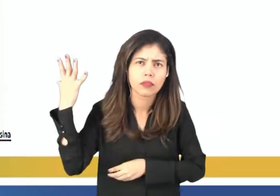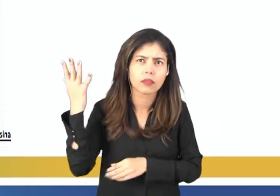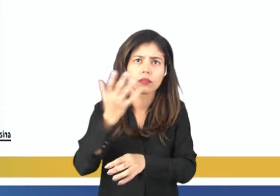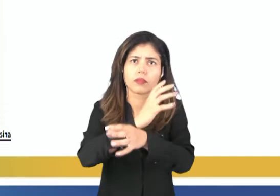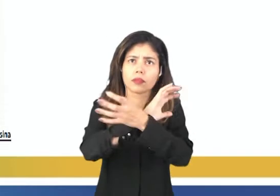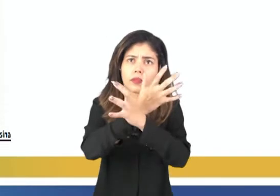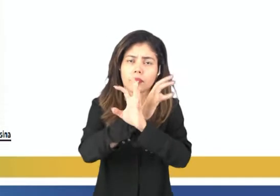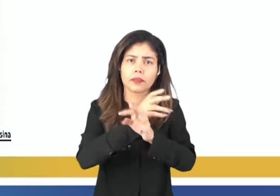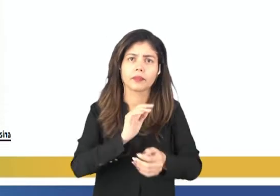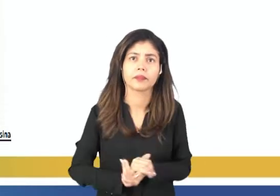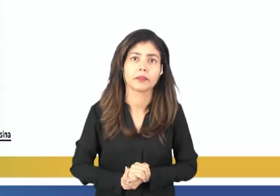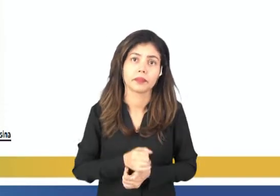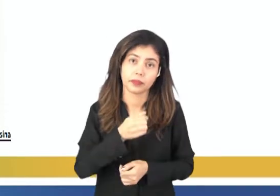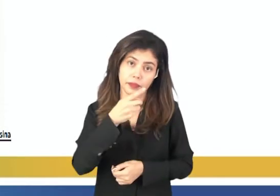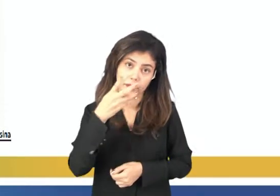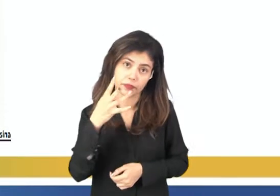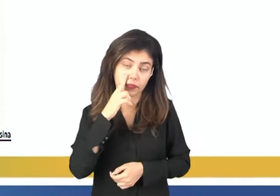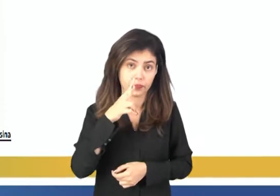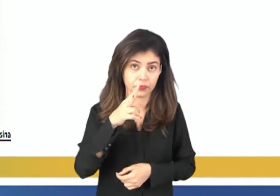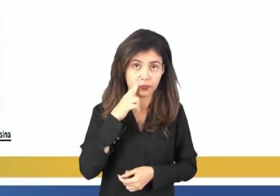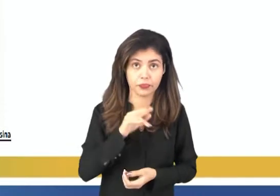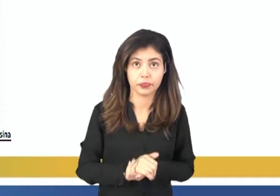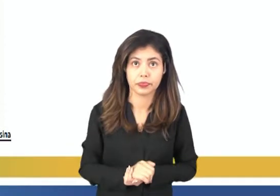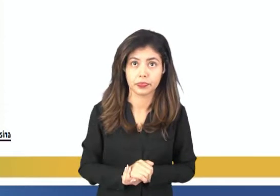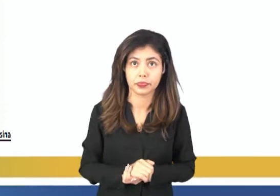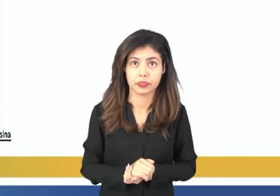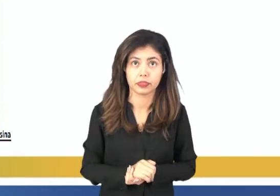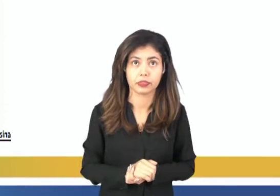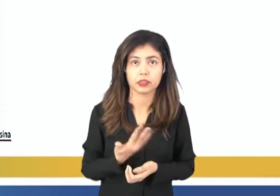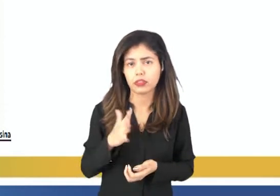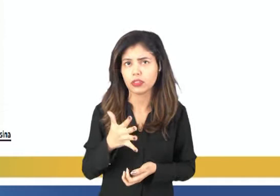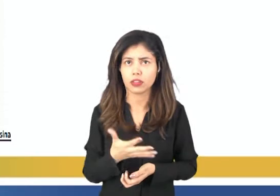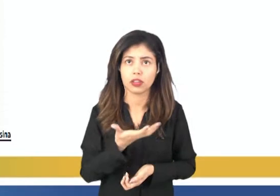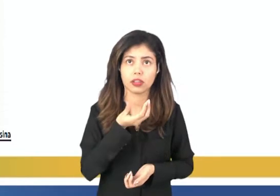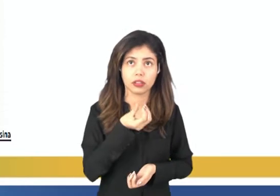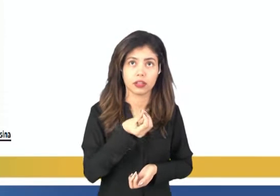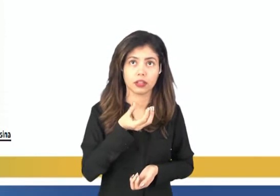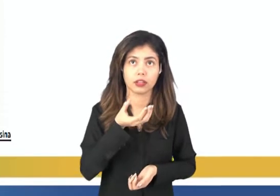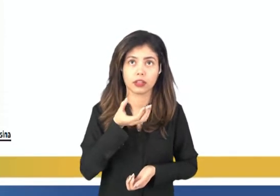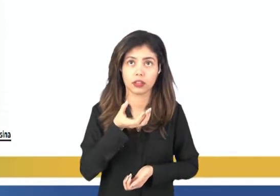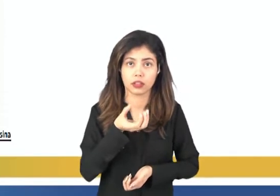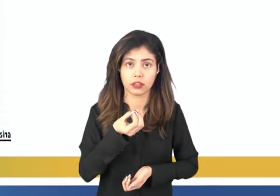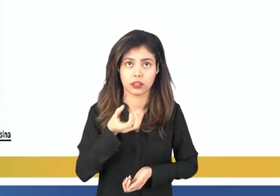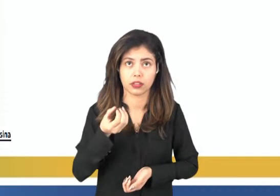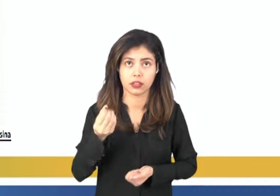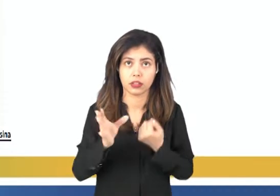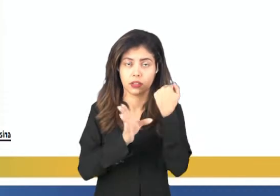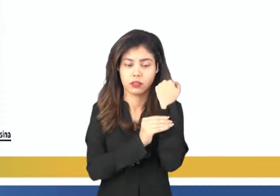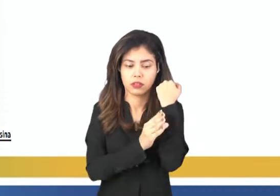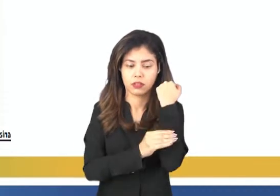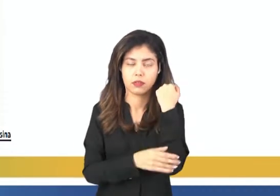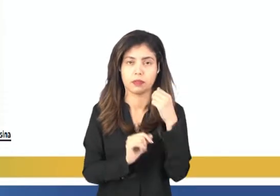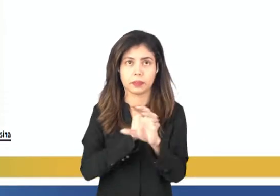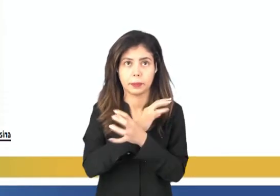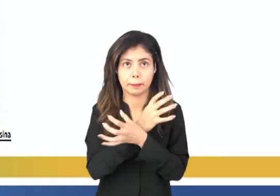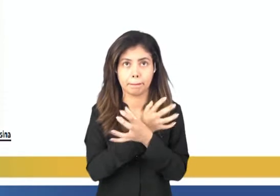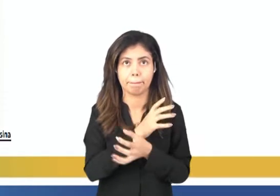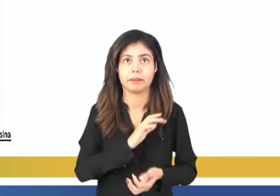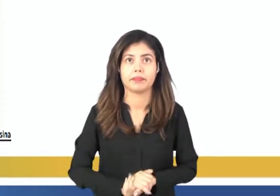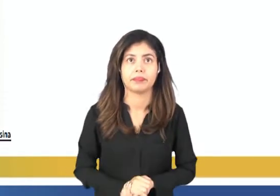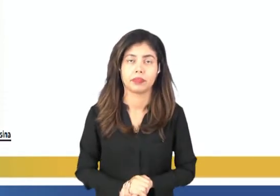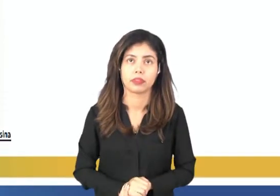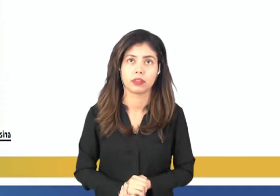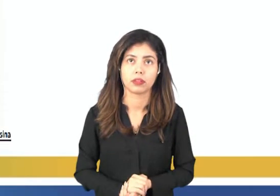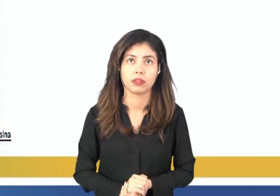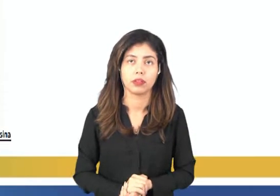se a gente for parar para contar a gente vai ver que nós temos aproximadamente 600 músculos esqueléticos e esse 600 músculos